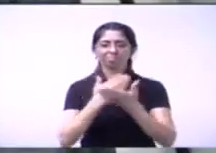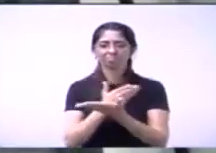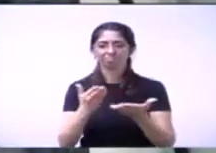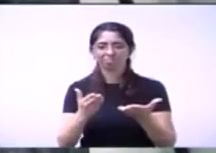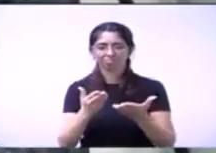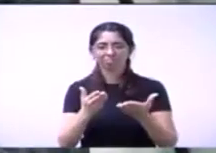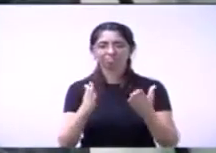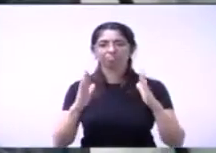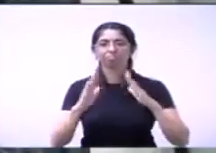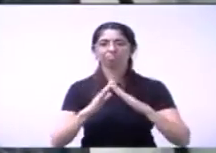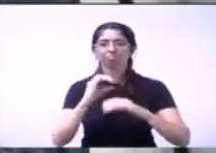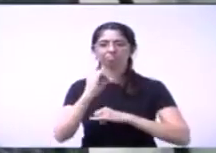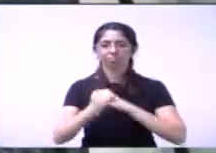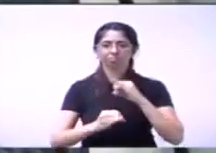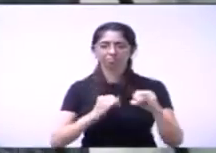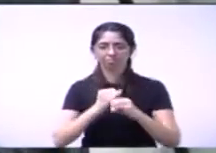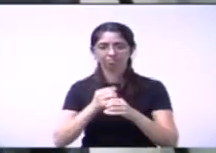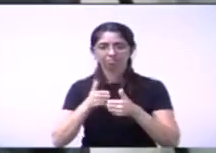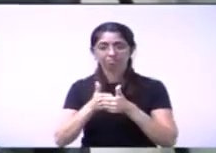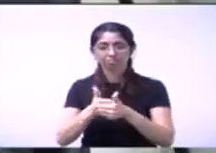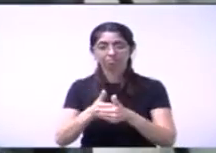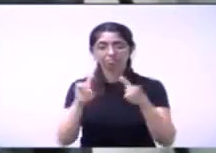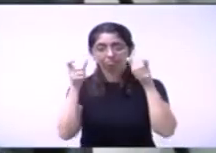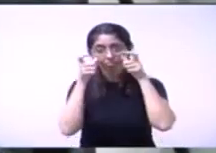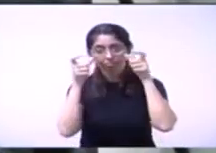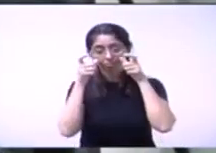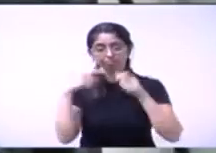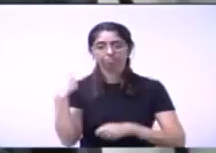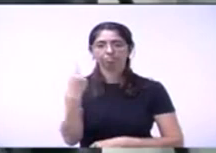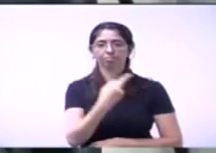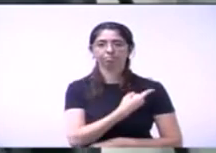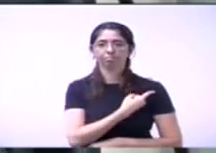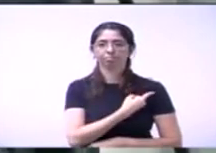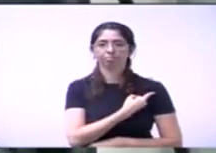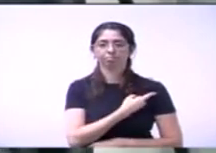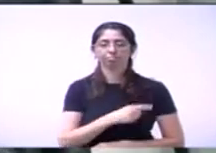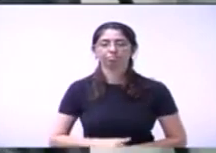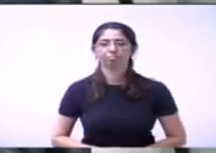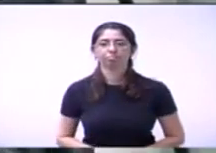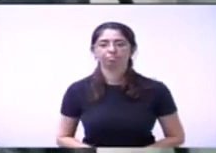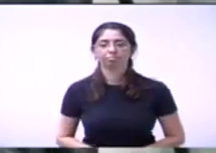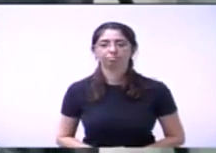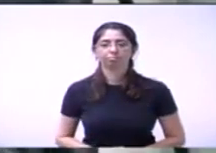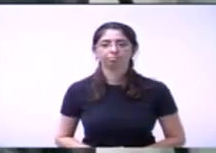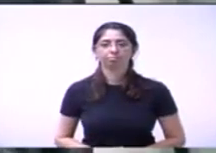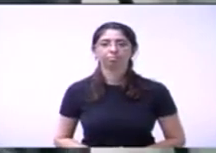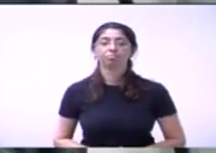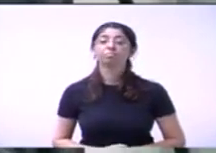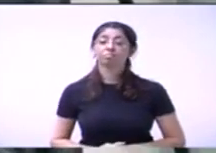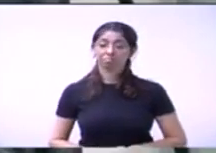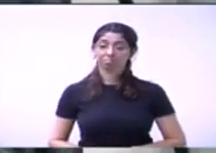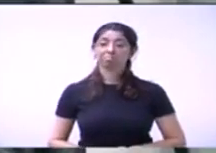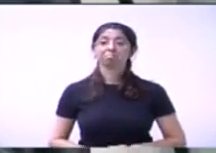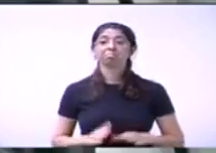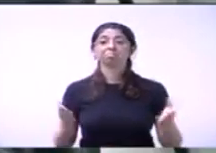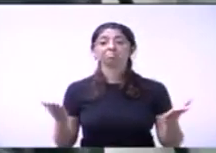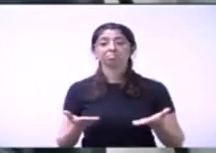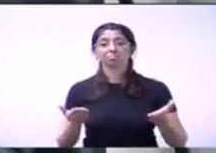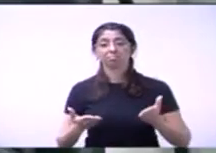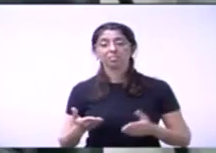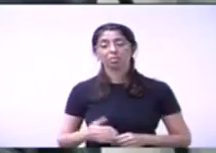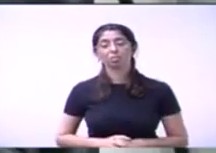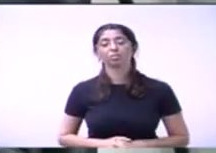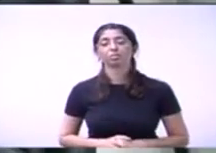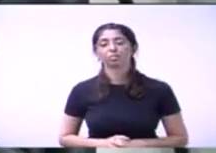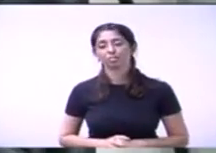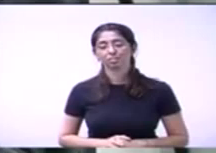nos acompanham pela internet. Já que hoje é dia de apresentações, eu também não vou